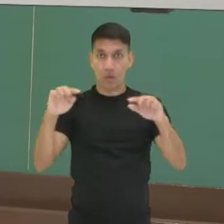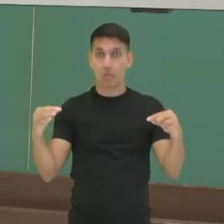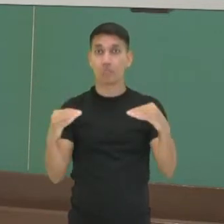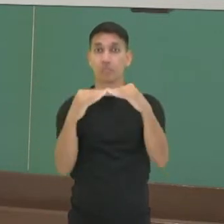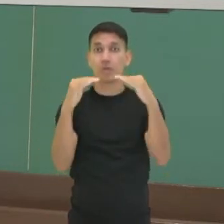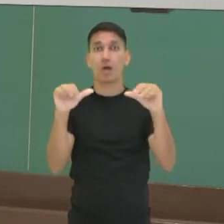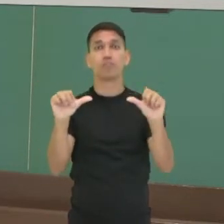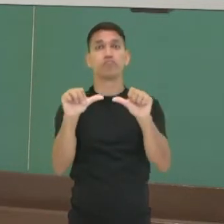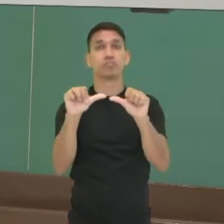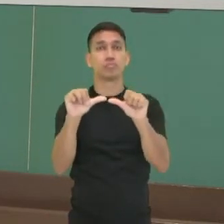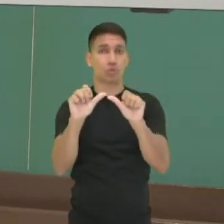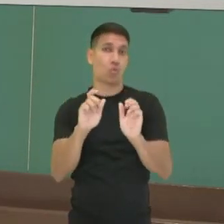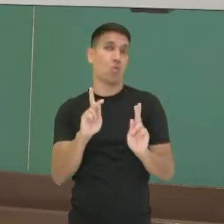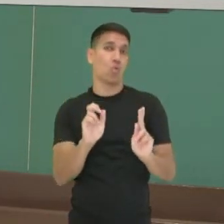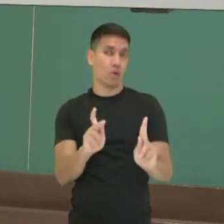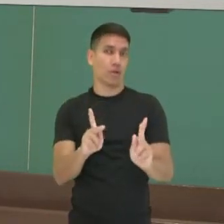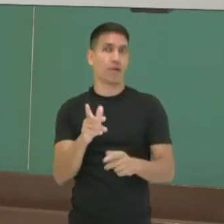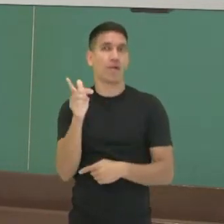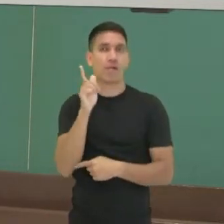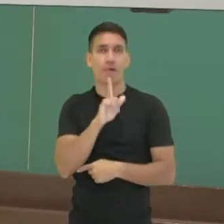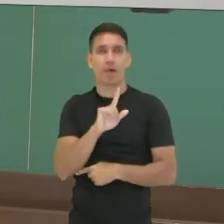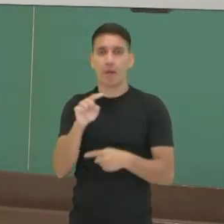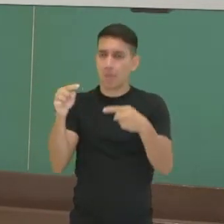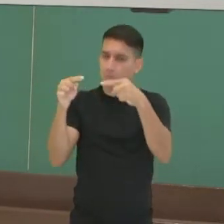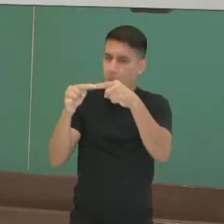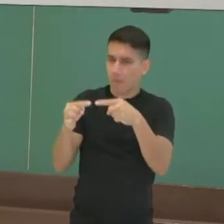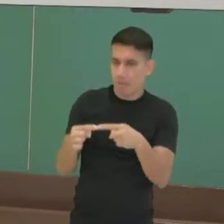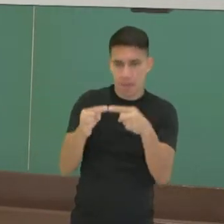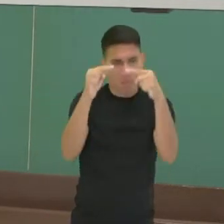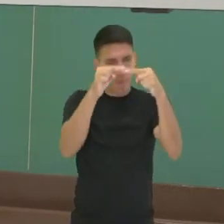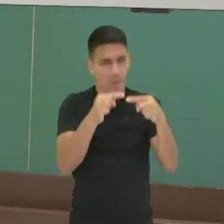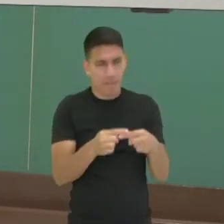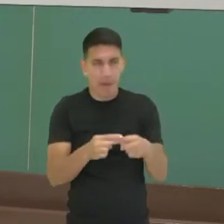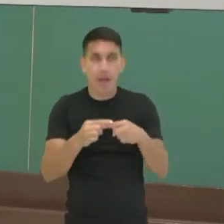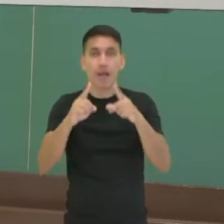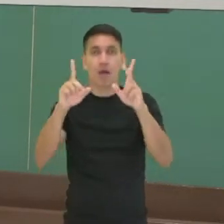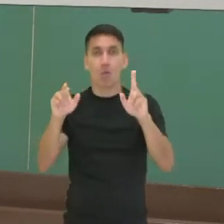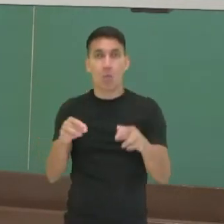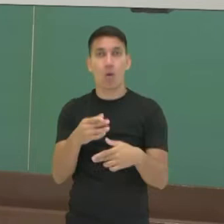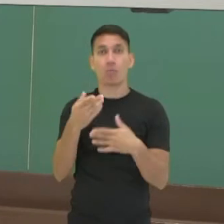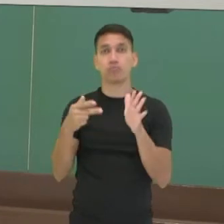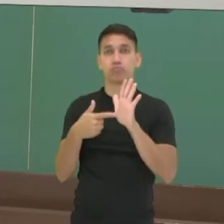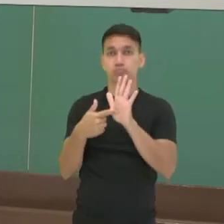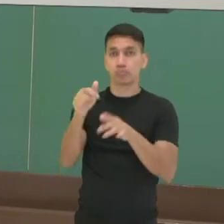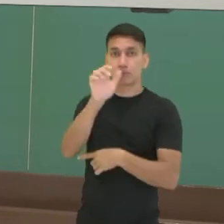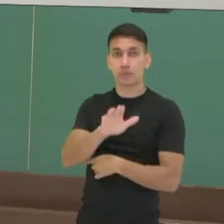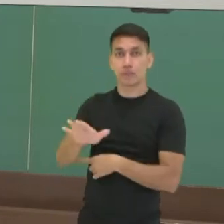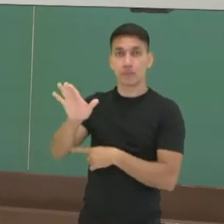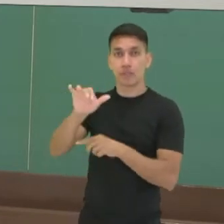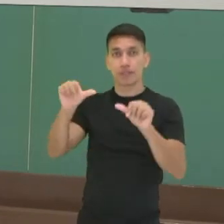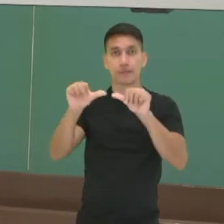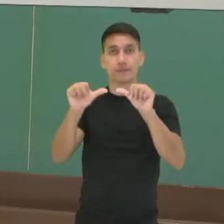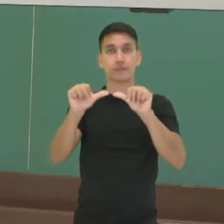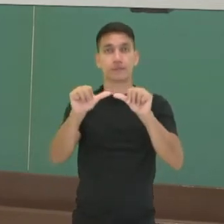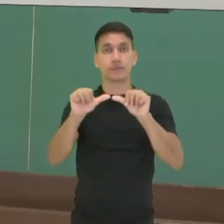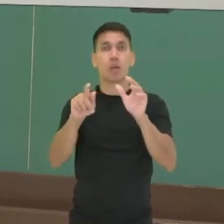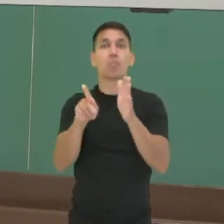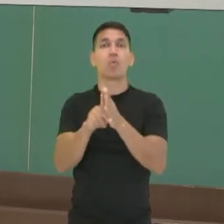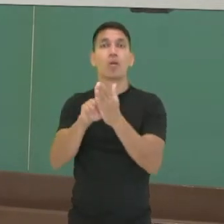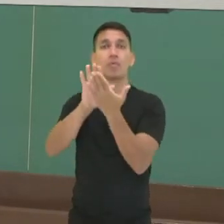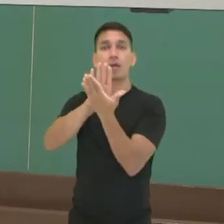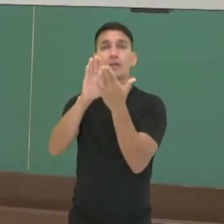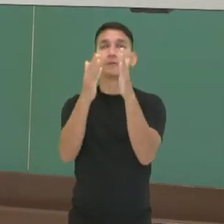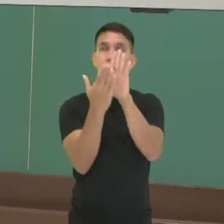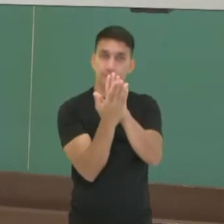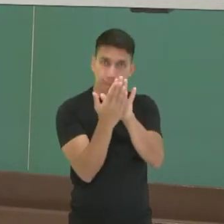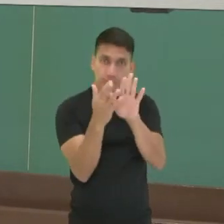vão coincidir, vai ficar um em cima do outro sobreposto. Essa figura apresenta a simetria de reflexão em relação